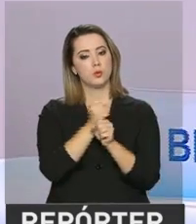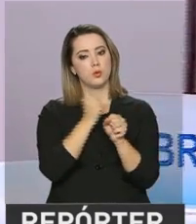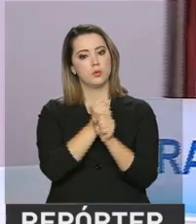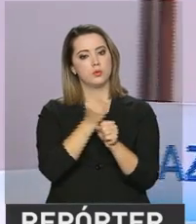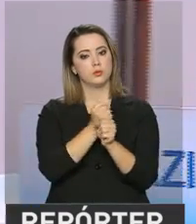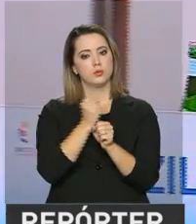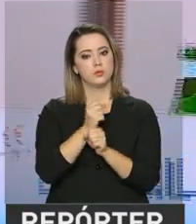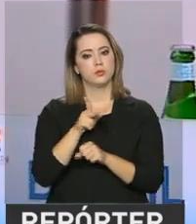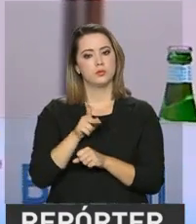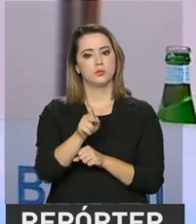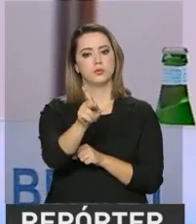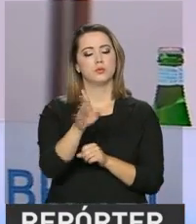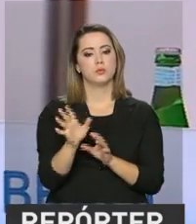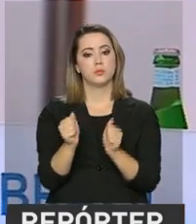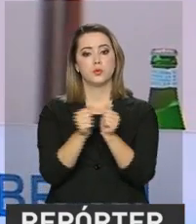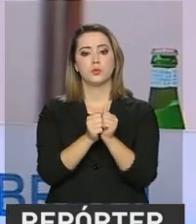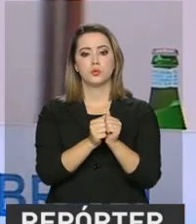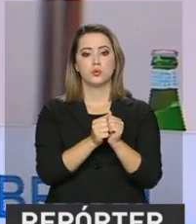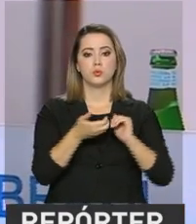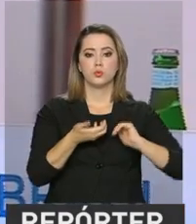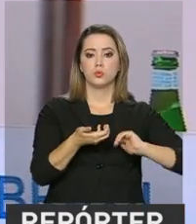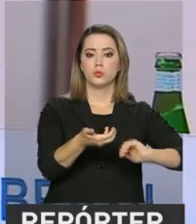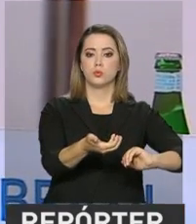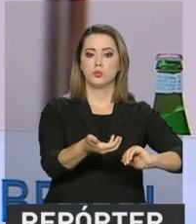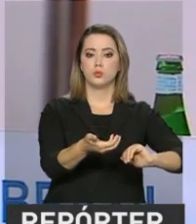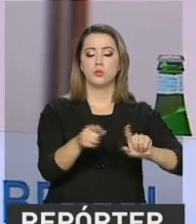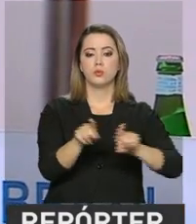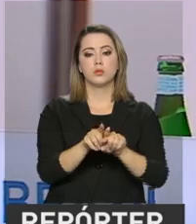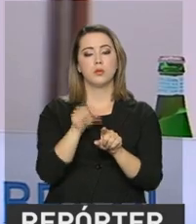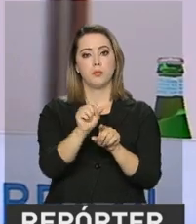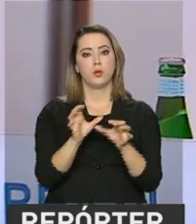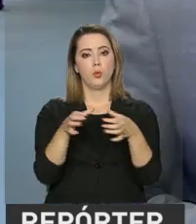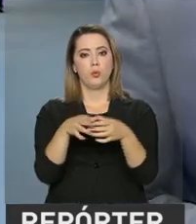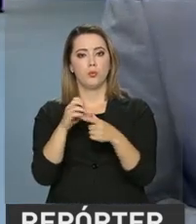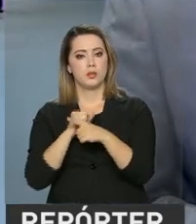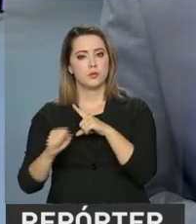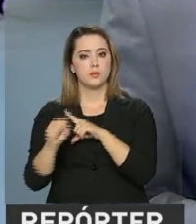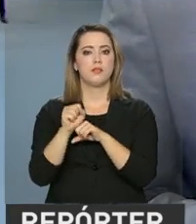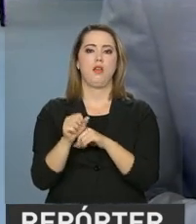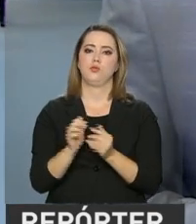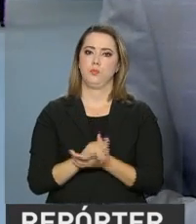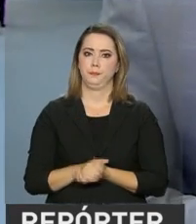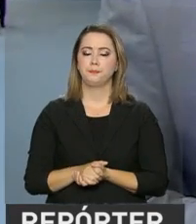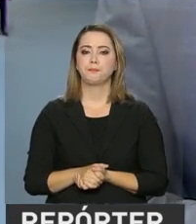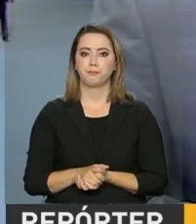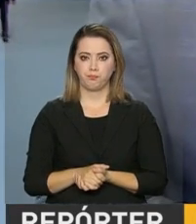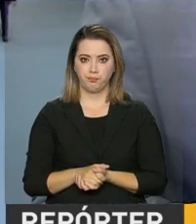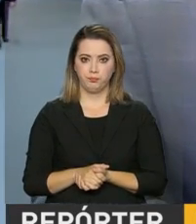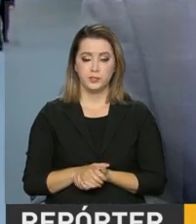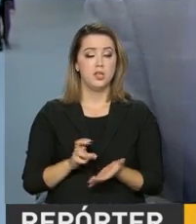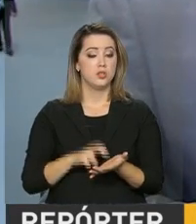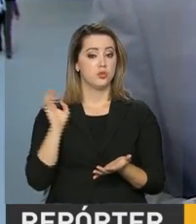em constante interlocução com o Congresso Nacional e com o conjunto da sociedade. Ainda pela manhã, o